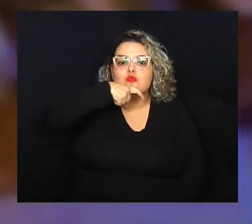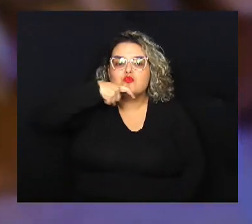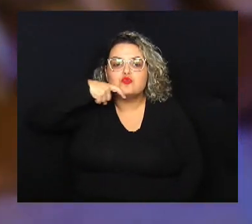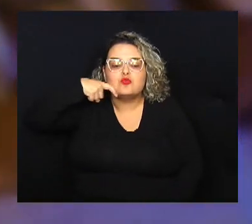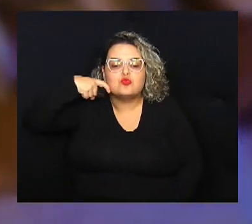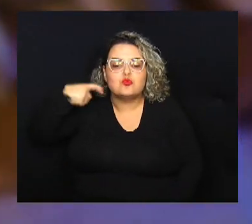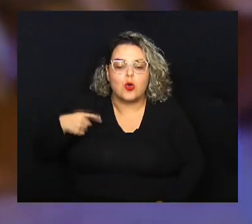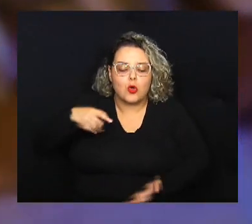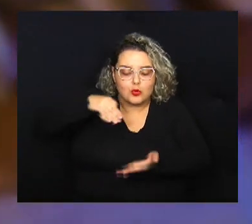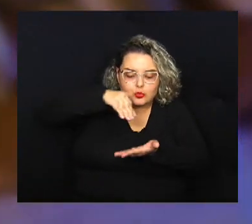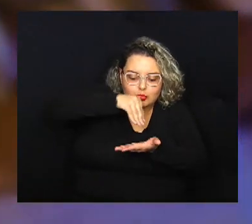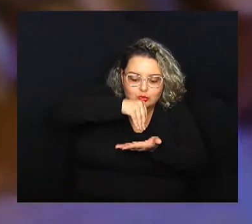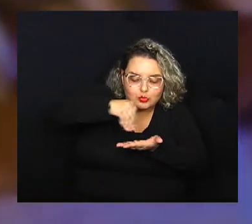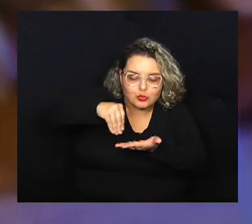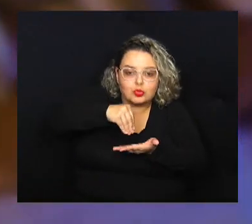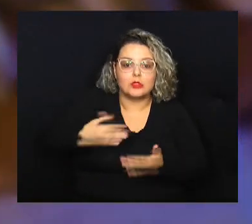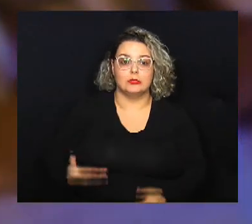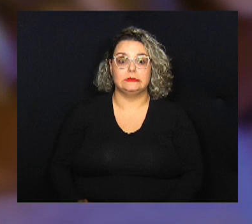com